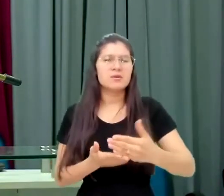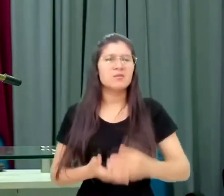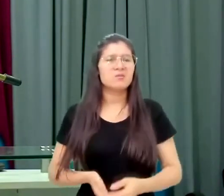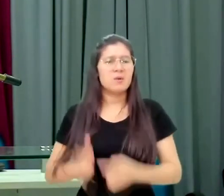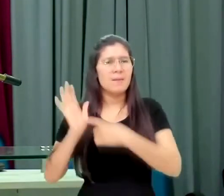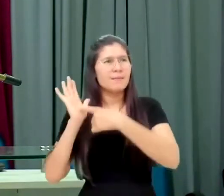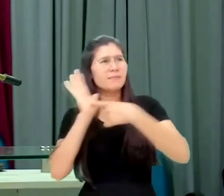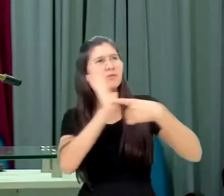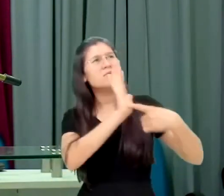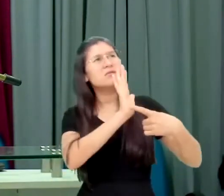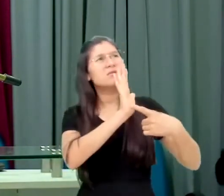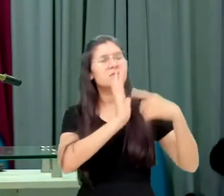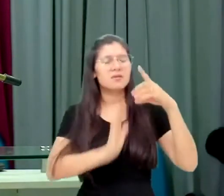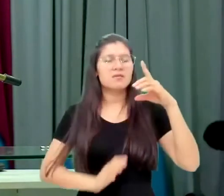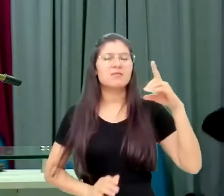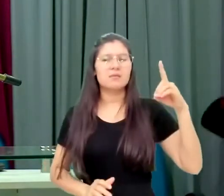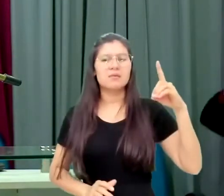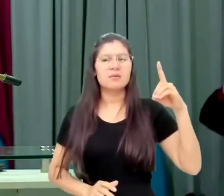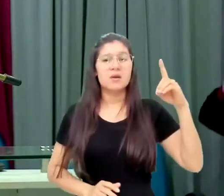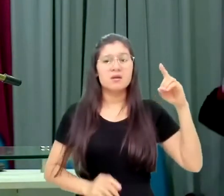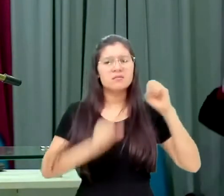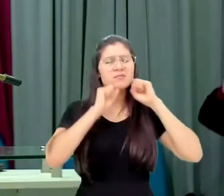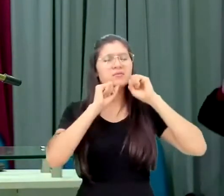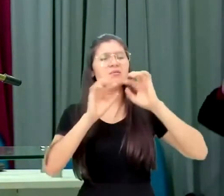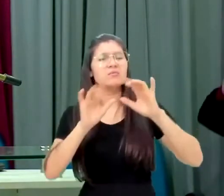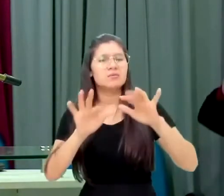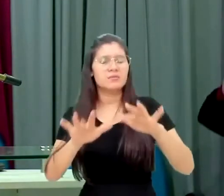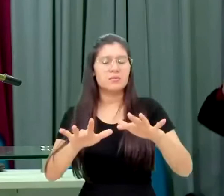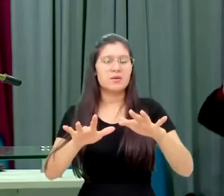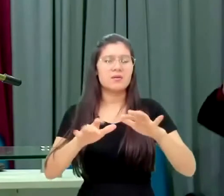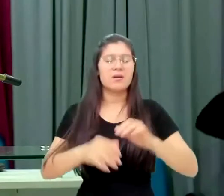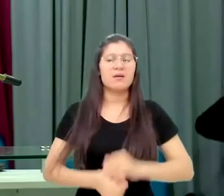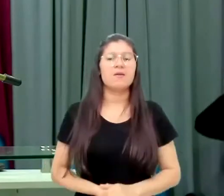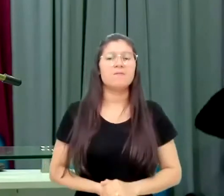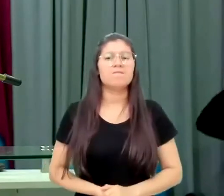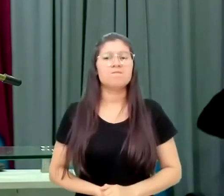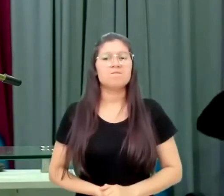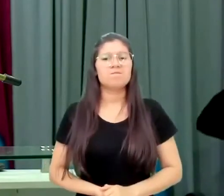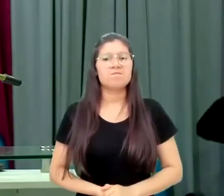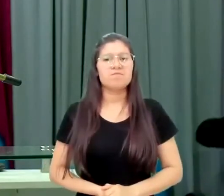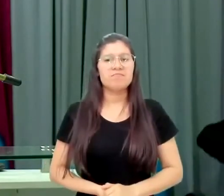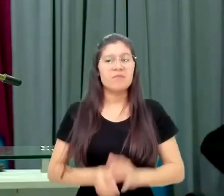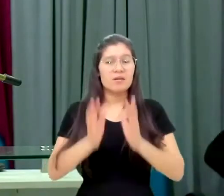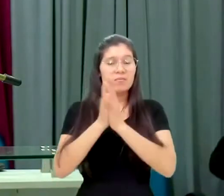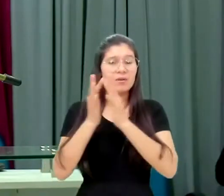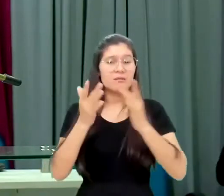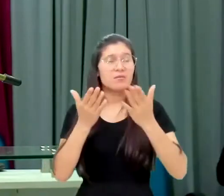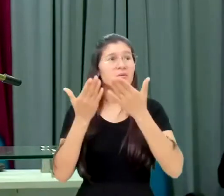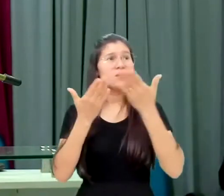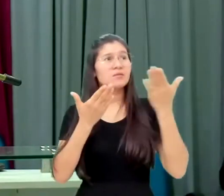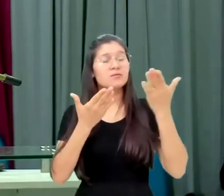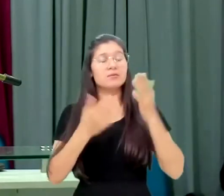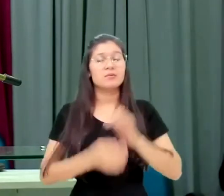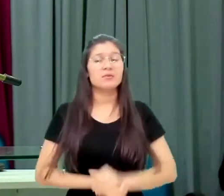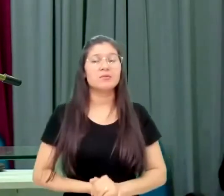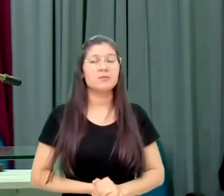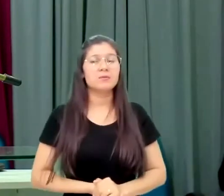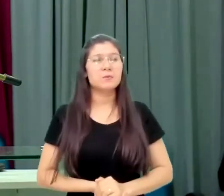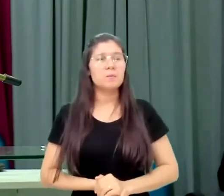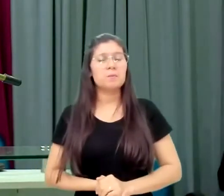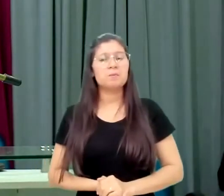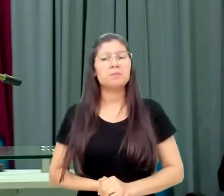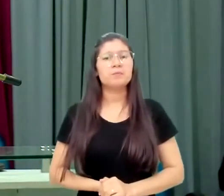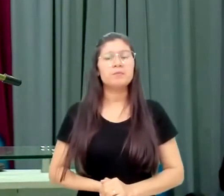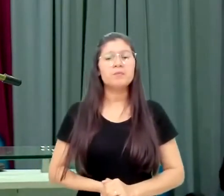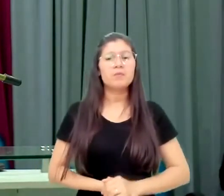dessa pequena coisa que você tem algo grandioso para a glória de Deus. A Bíblia diz que Deus pega as coisas pequenas e as